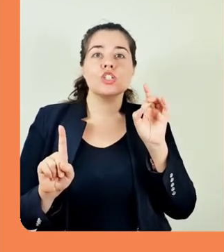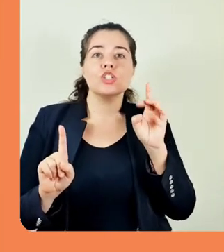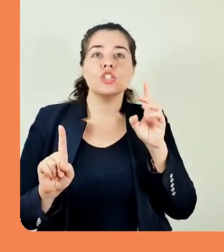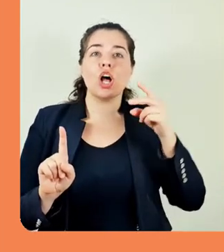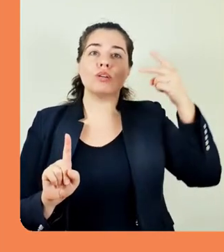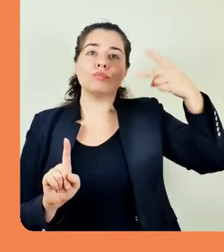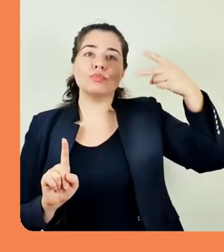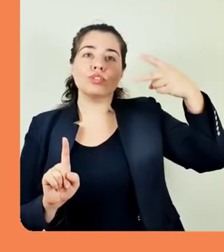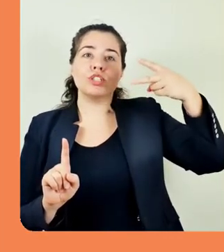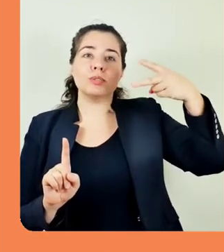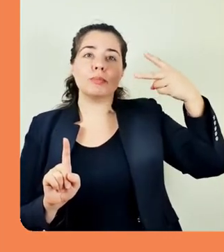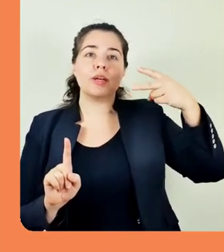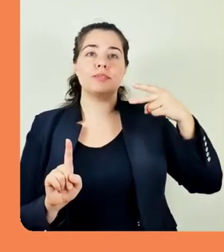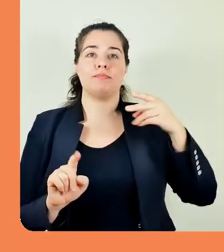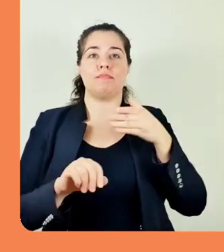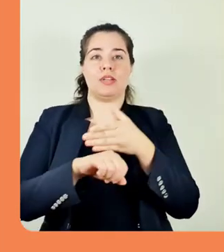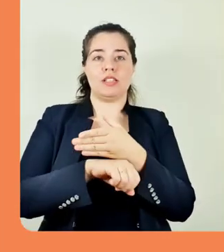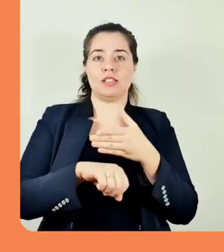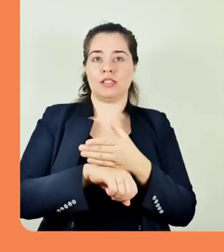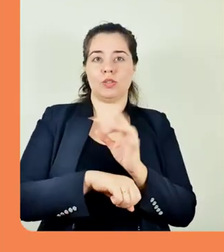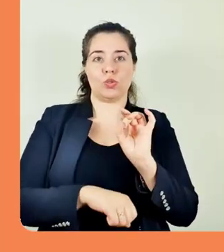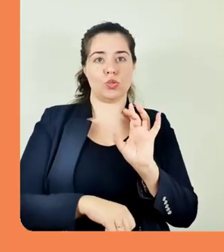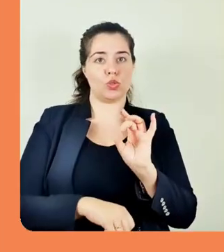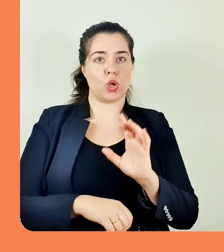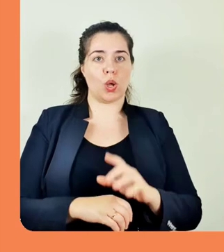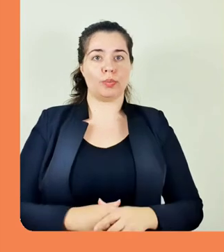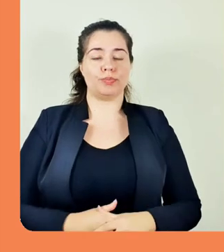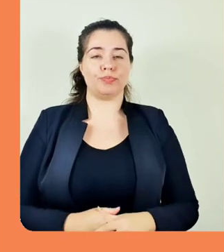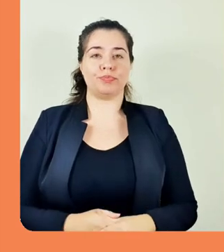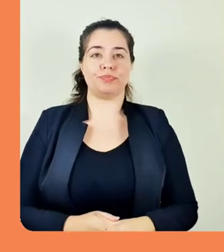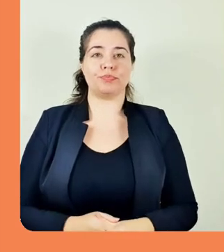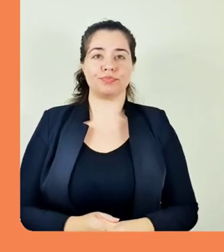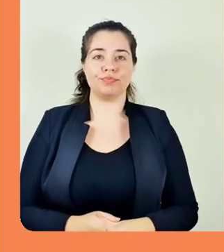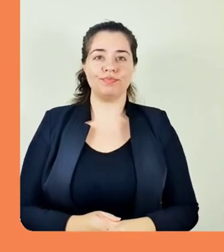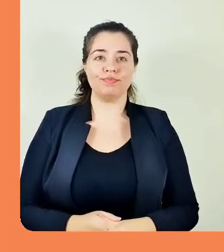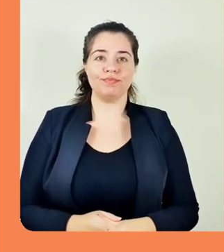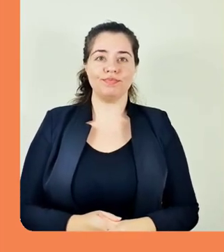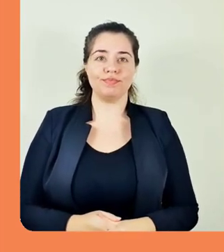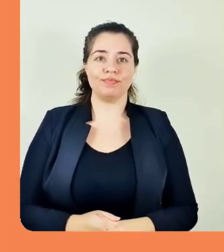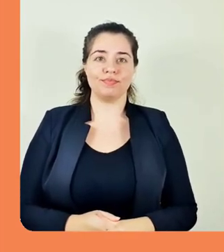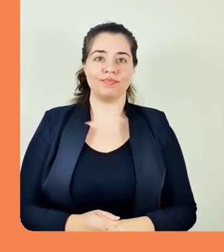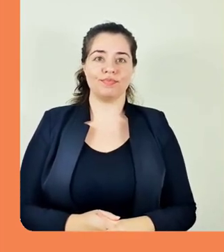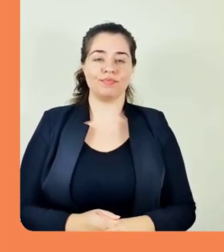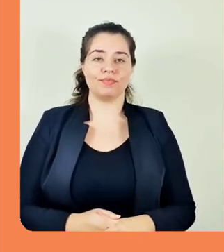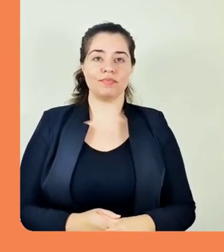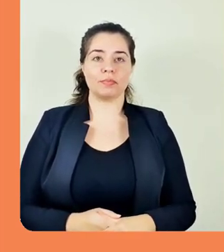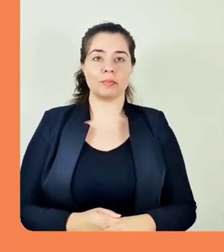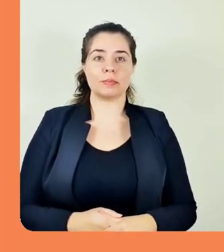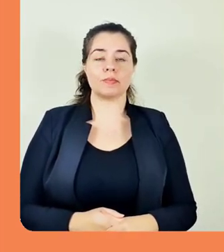e as veremos aqui no rack só os dois primeiros participantes